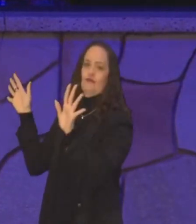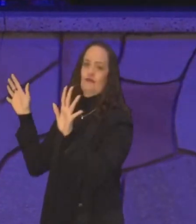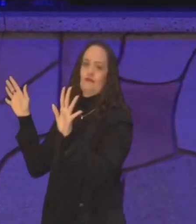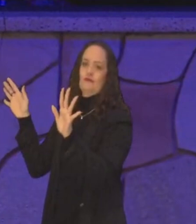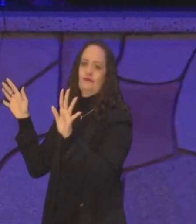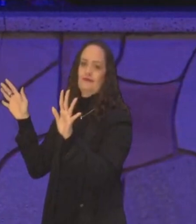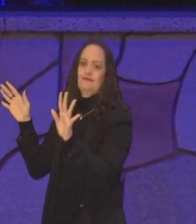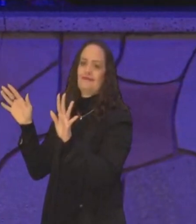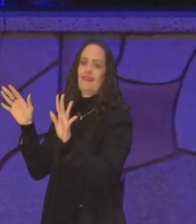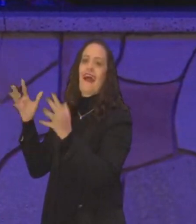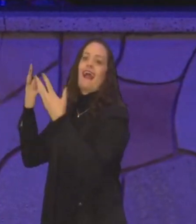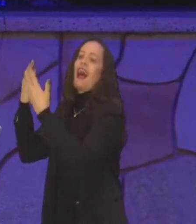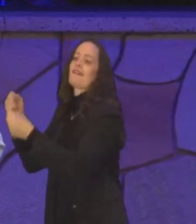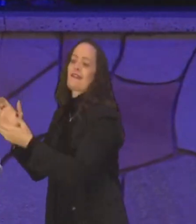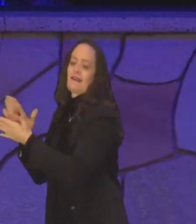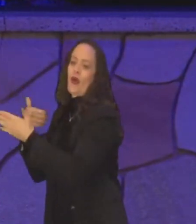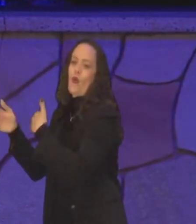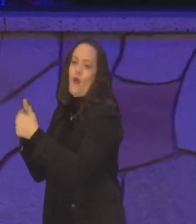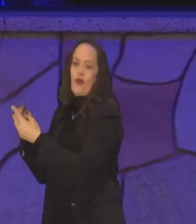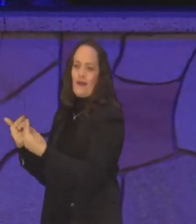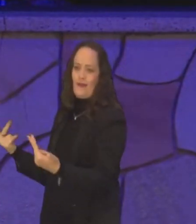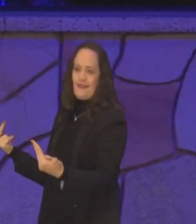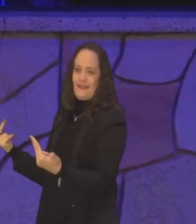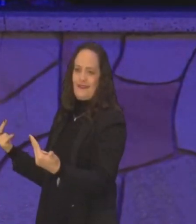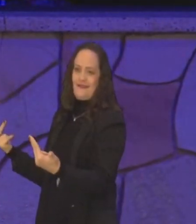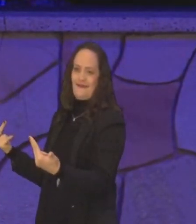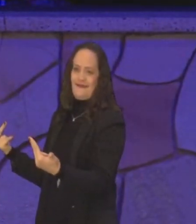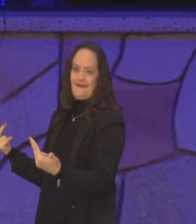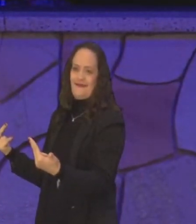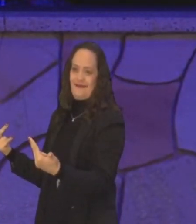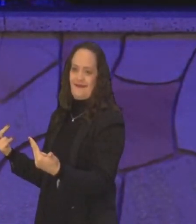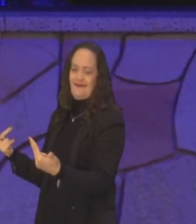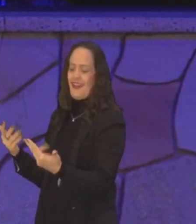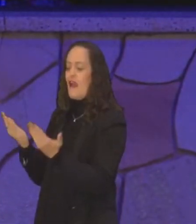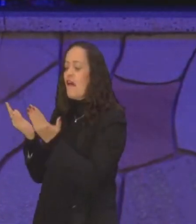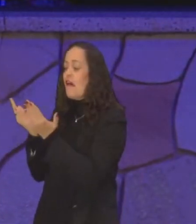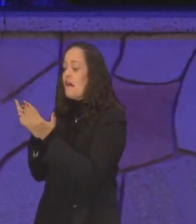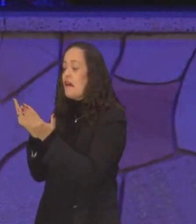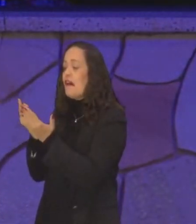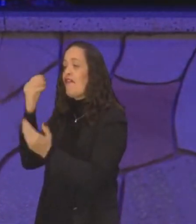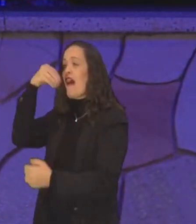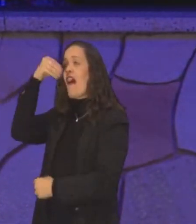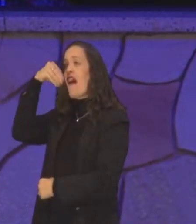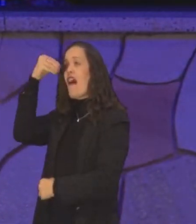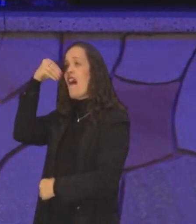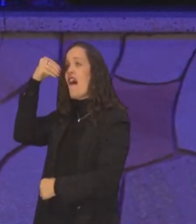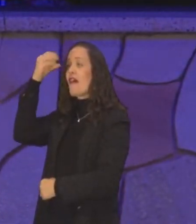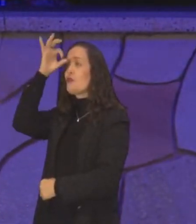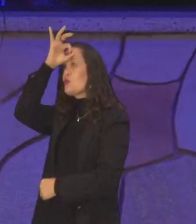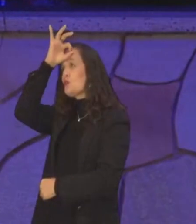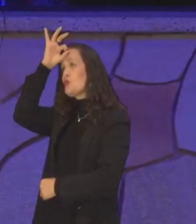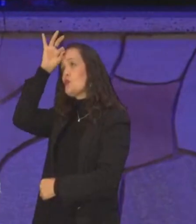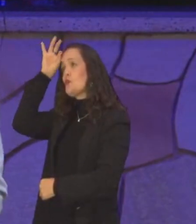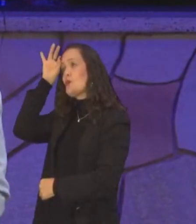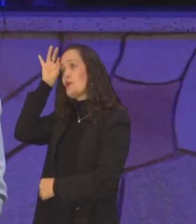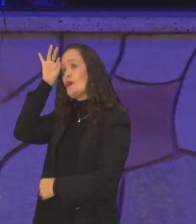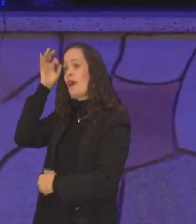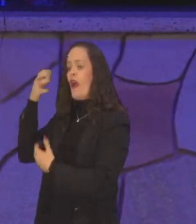engano. Quando não, alguns crentes imaturos demais, são ingênuos